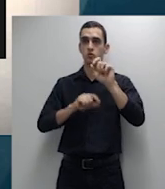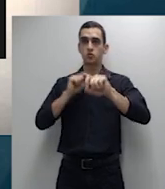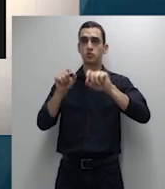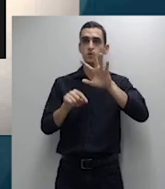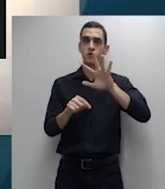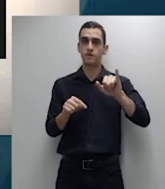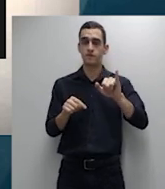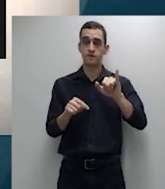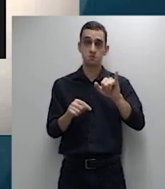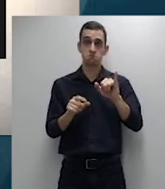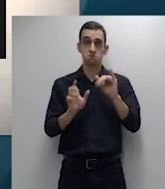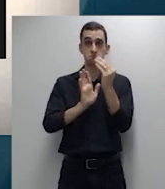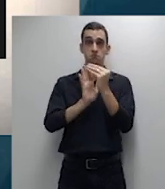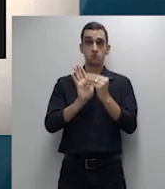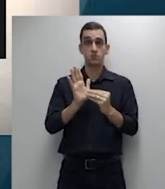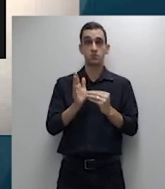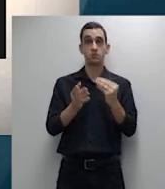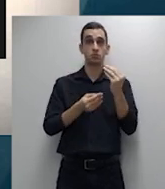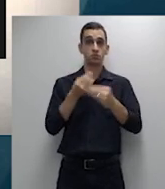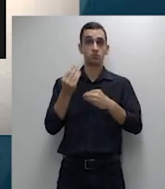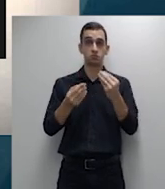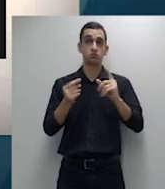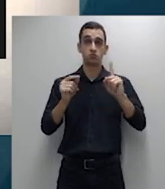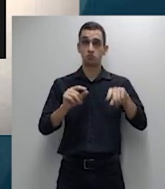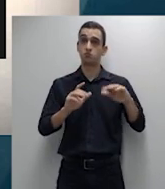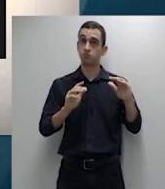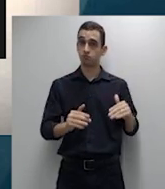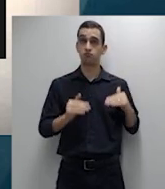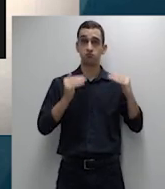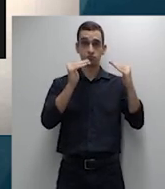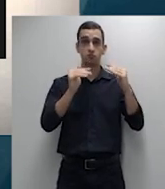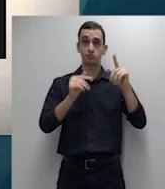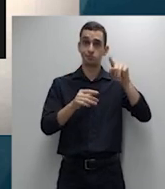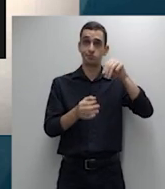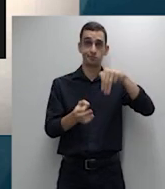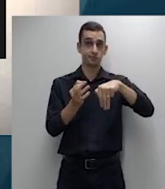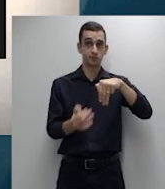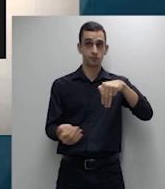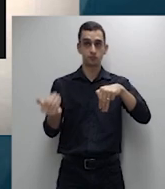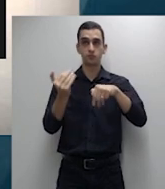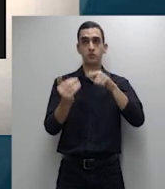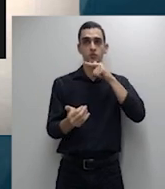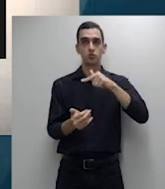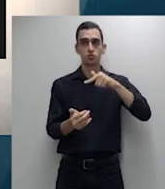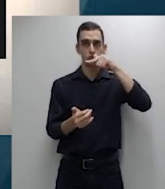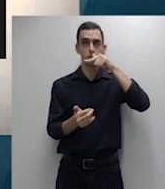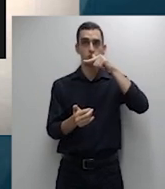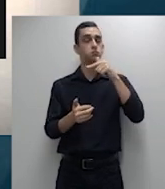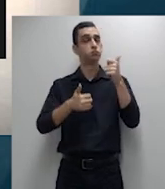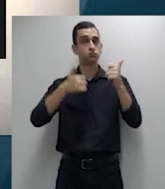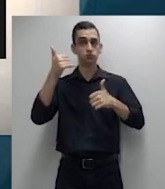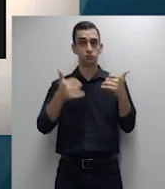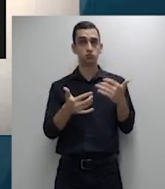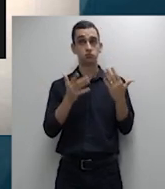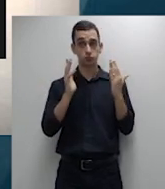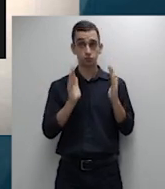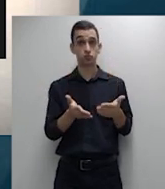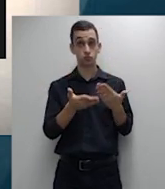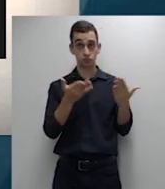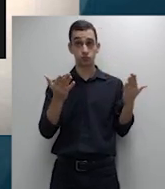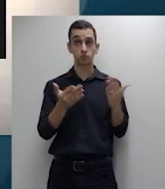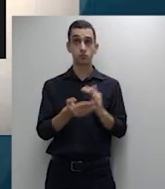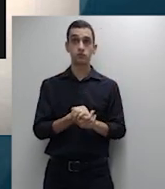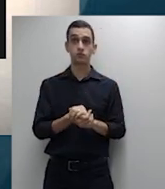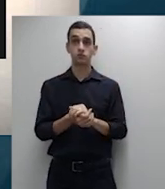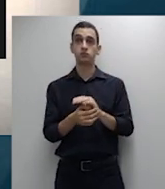supralegal palavras do ministro Gilmar e naturalmente ela não tem caráter supralegal então lei